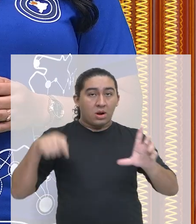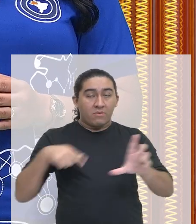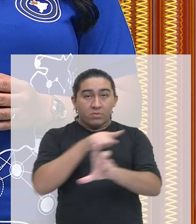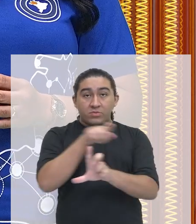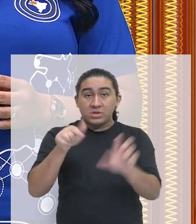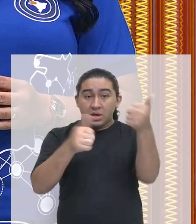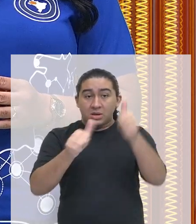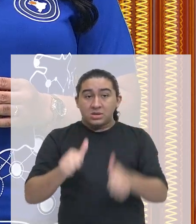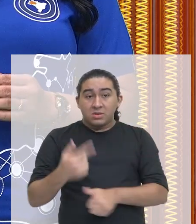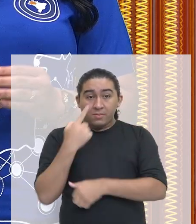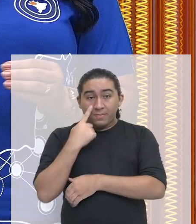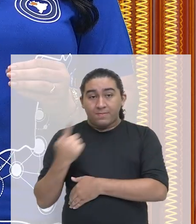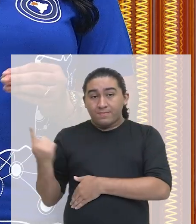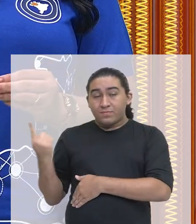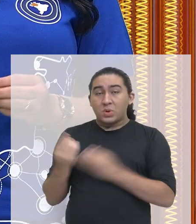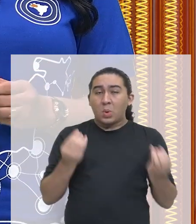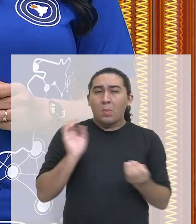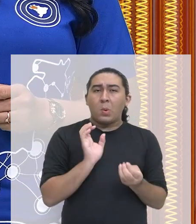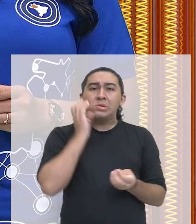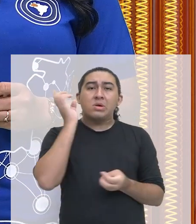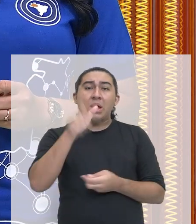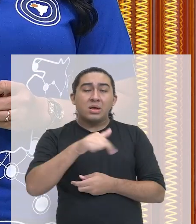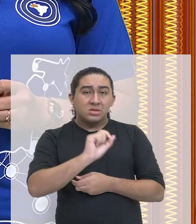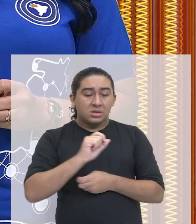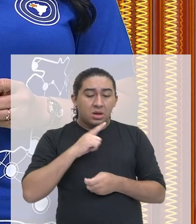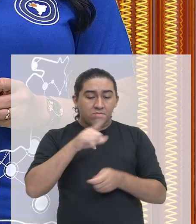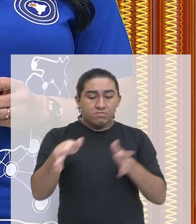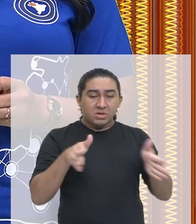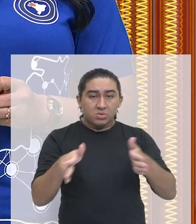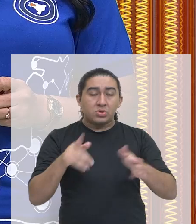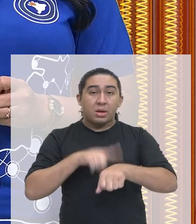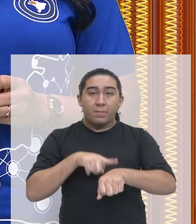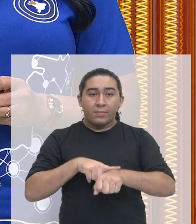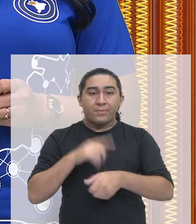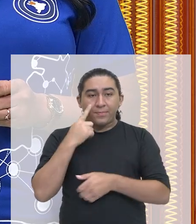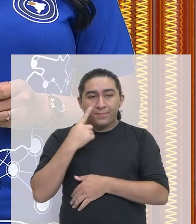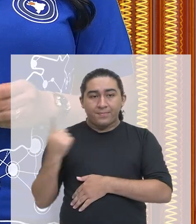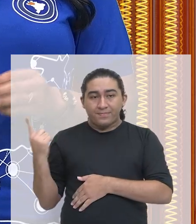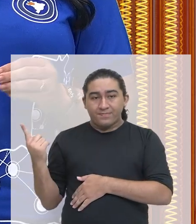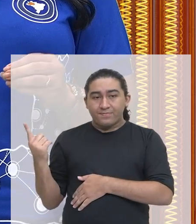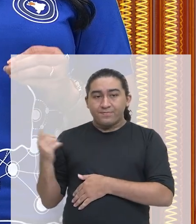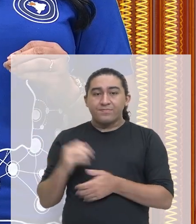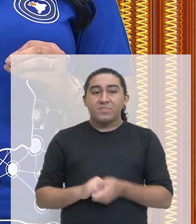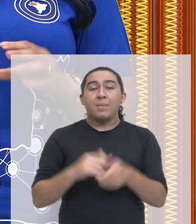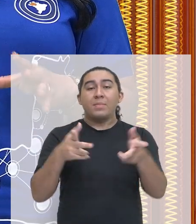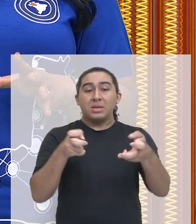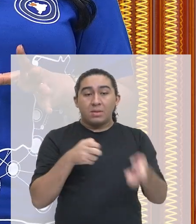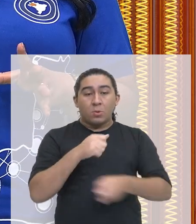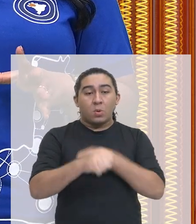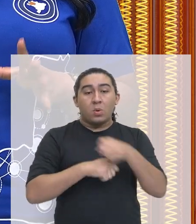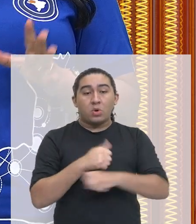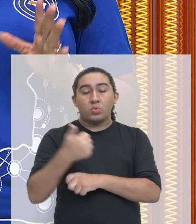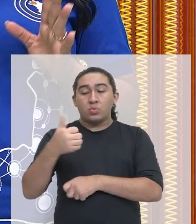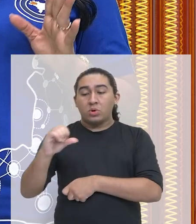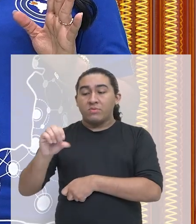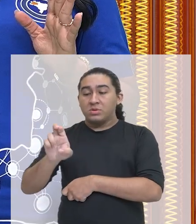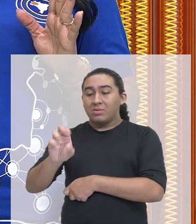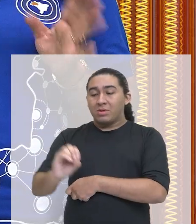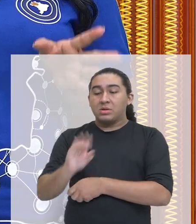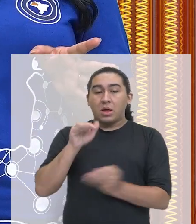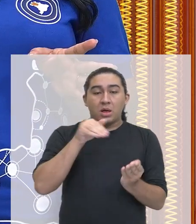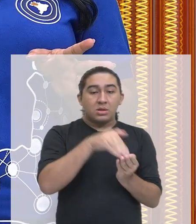gráfico para vocês olharem como é que se deu essa corrida armamentista. Olhem só, né? Observem aí que entre os anos